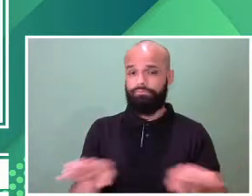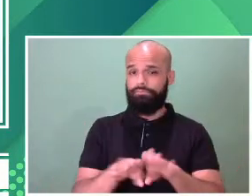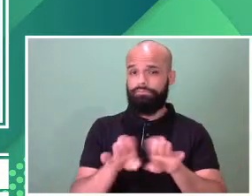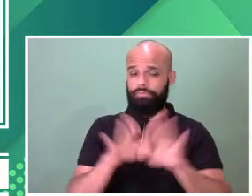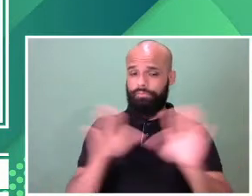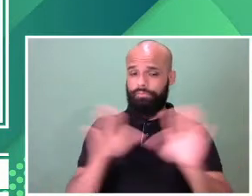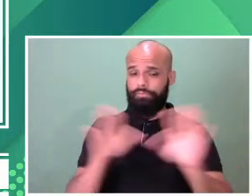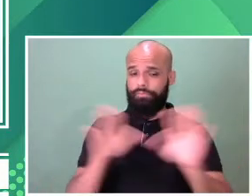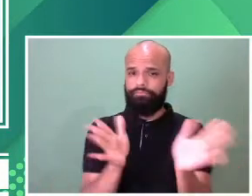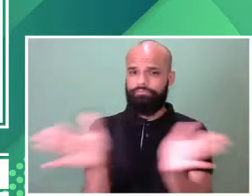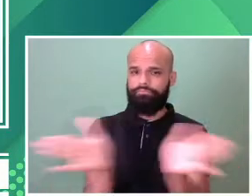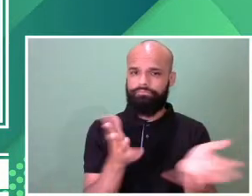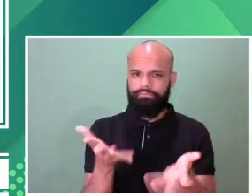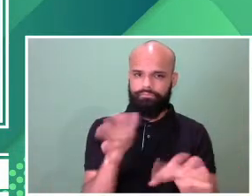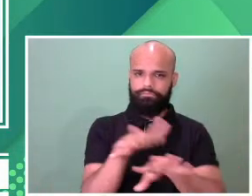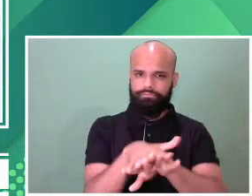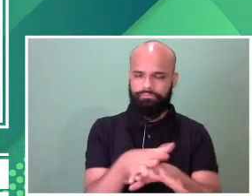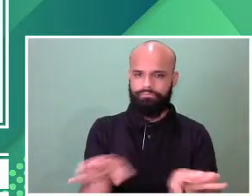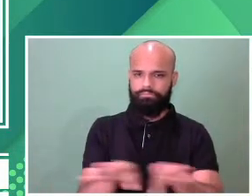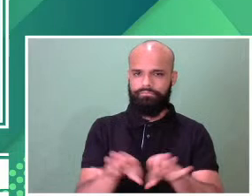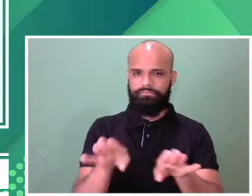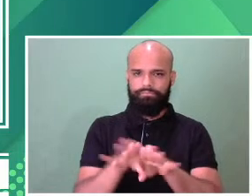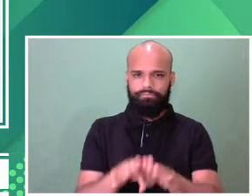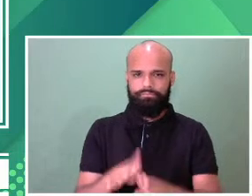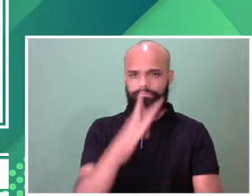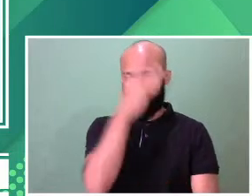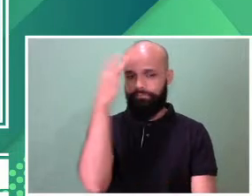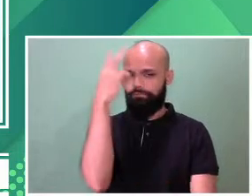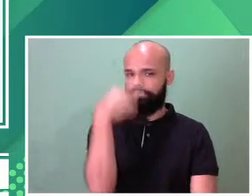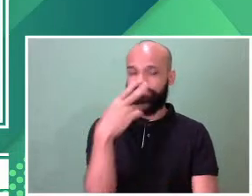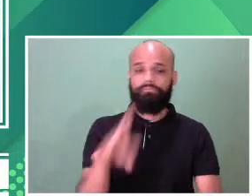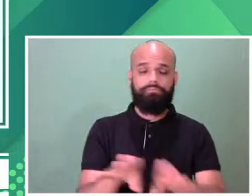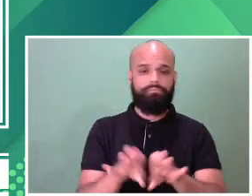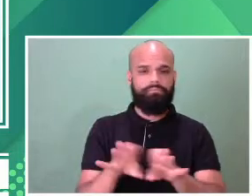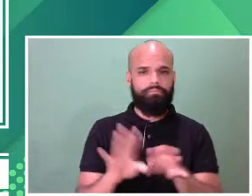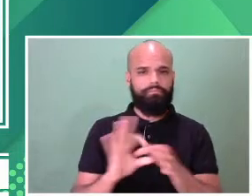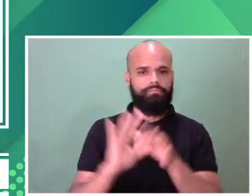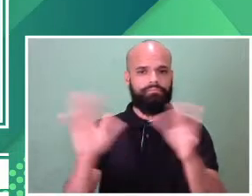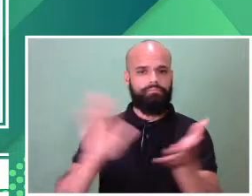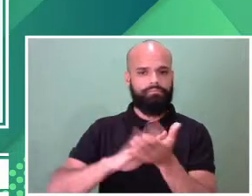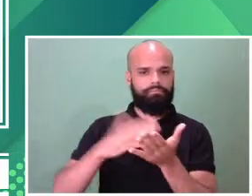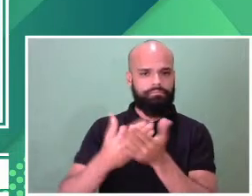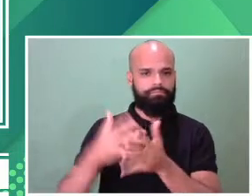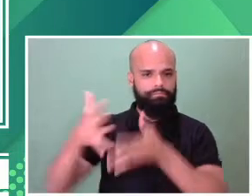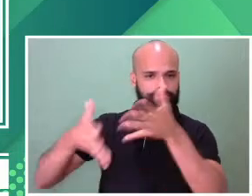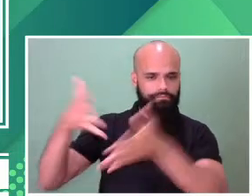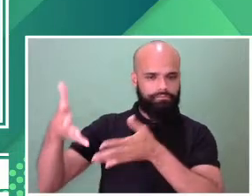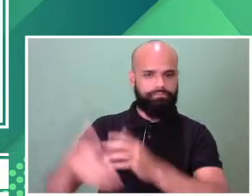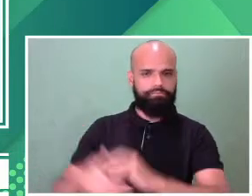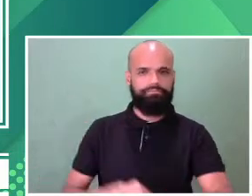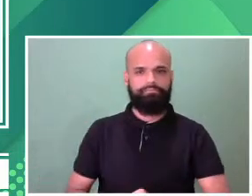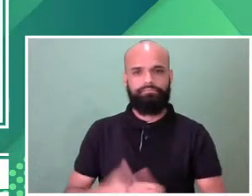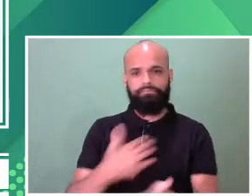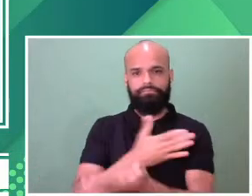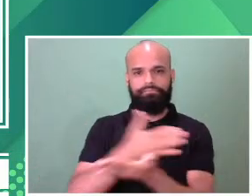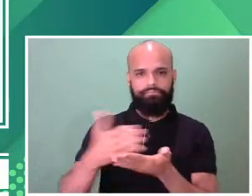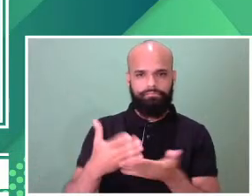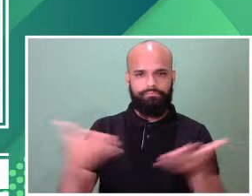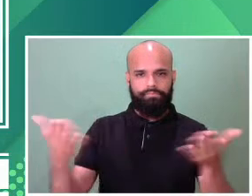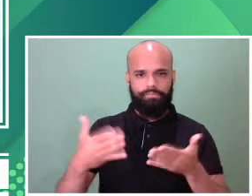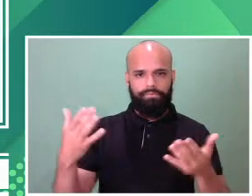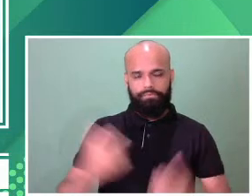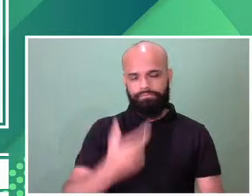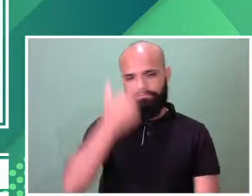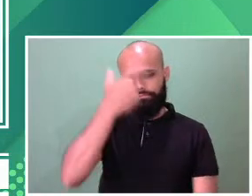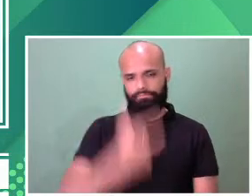a acessibilidade audiovisual e disponibiliza tradutores de Libras. Começaremos com a minha